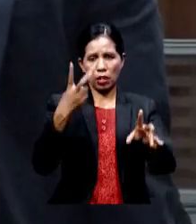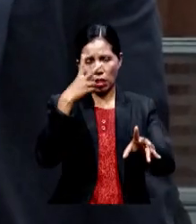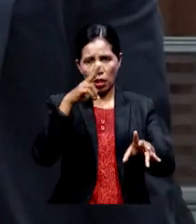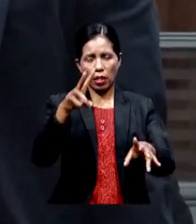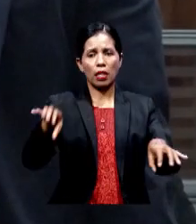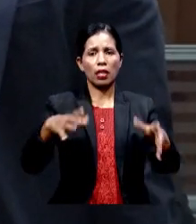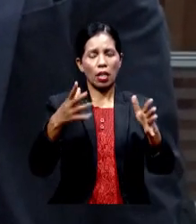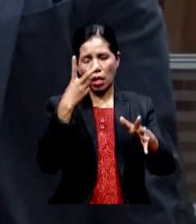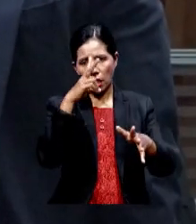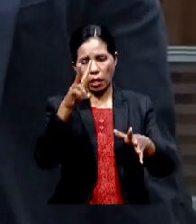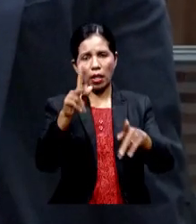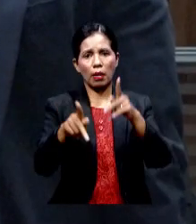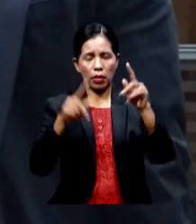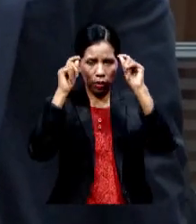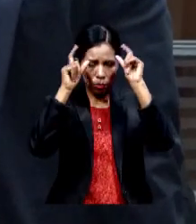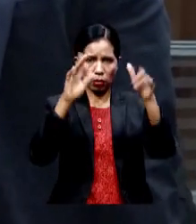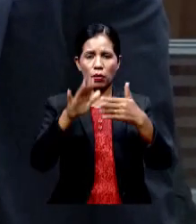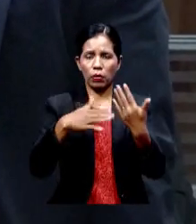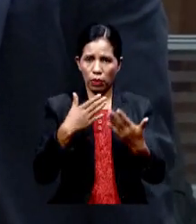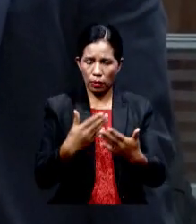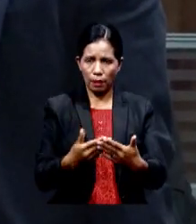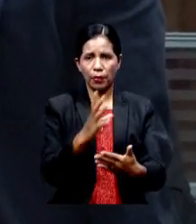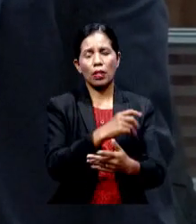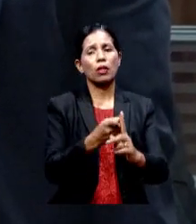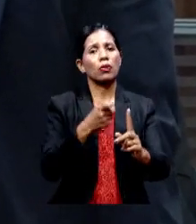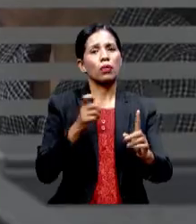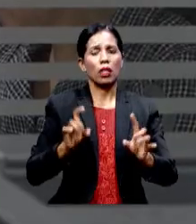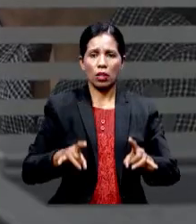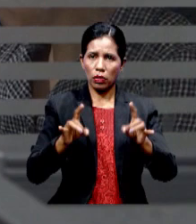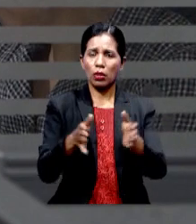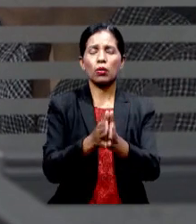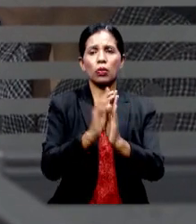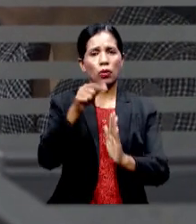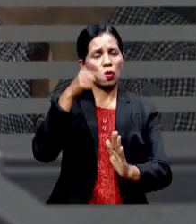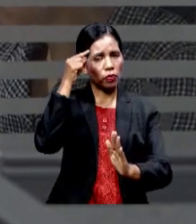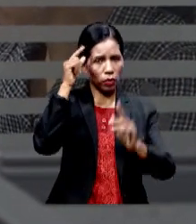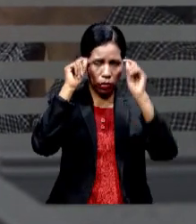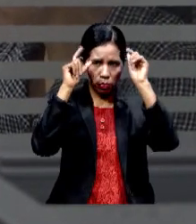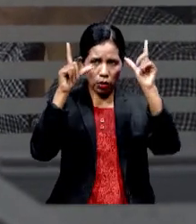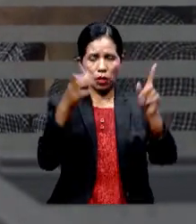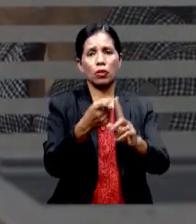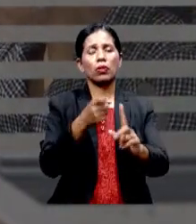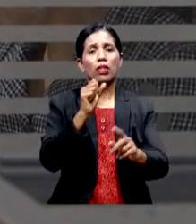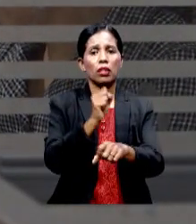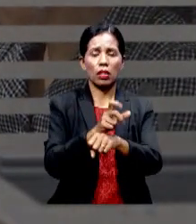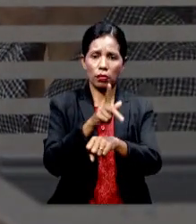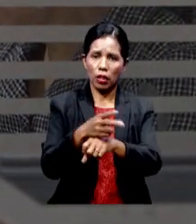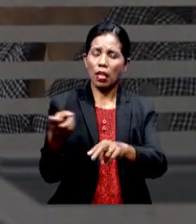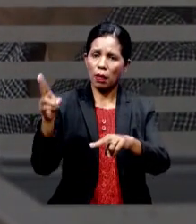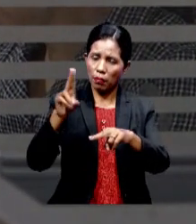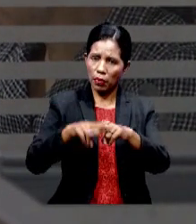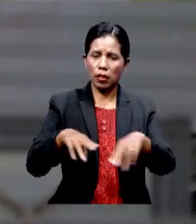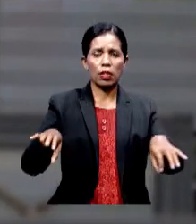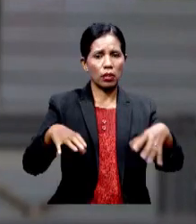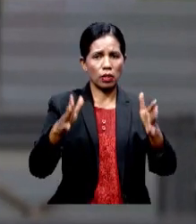trabalhador timor-leste. Tudo Inês, de dar um empregador russo Austrália, russo governo Timor-Leste, lhe russo chefope, ato aumenta a quota